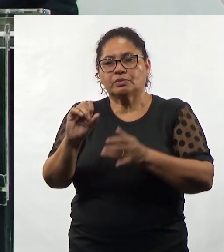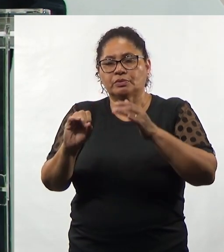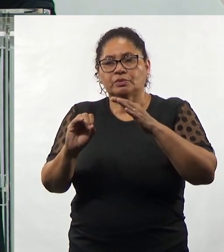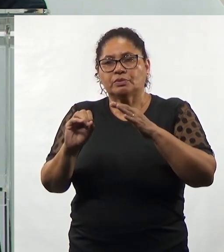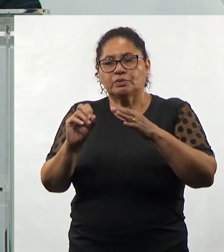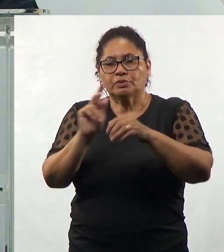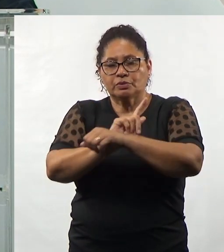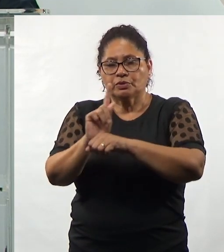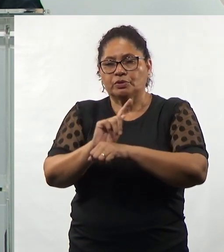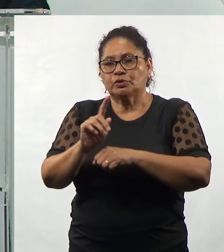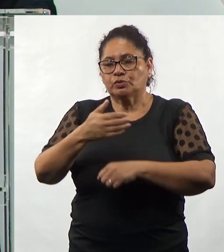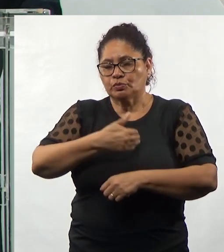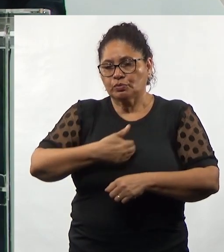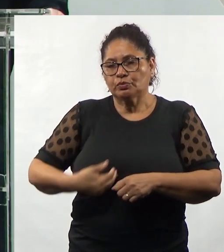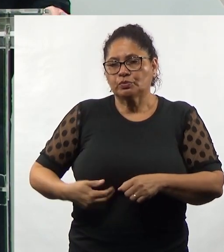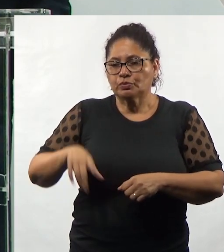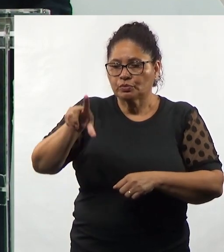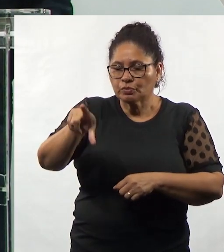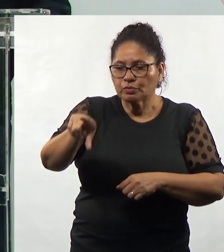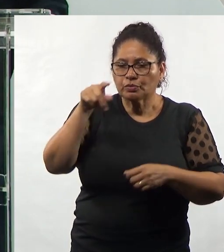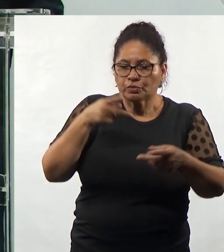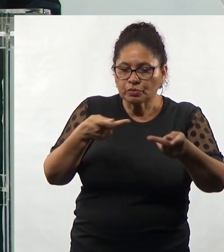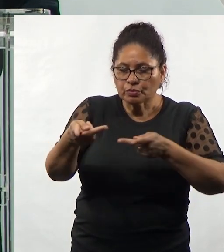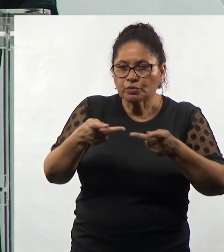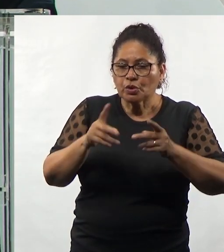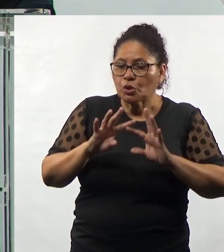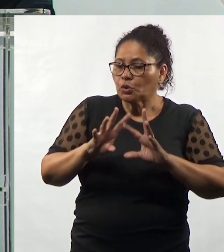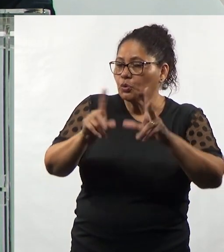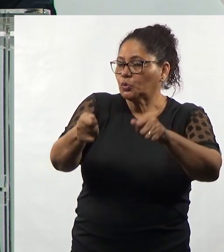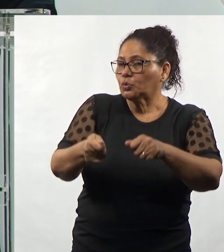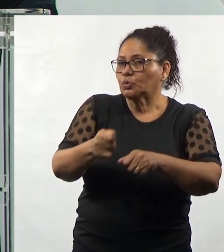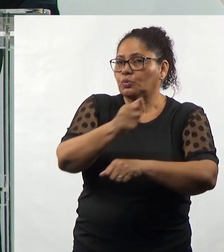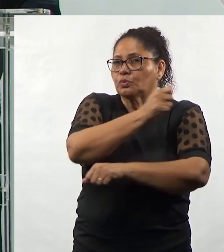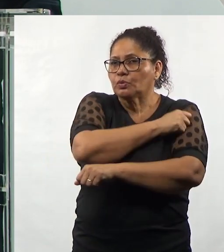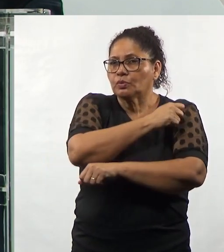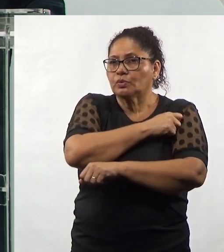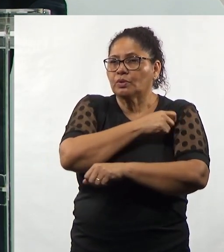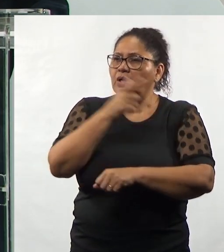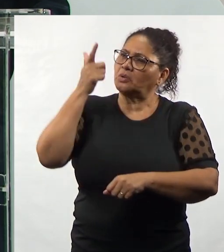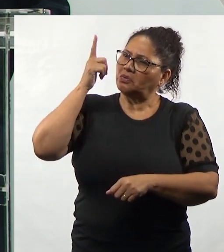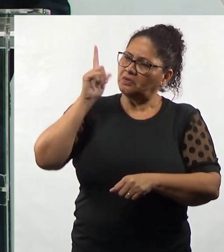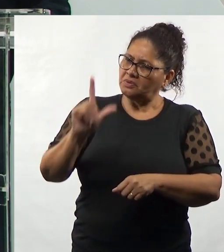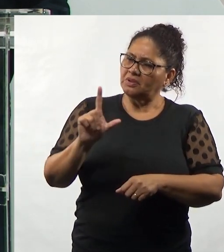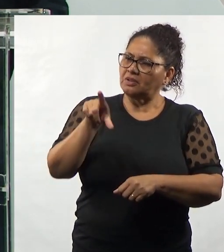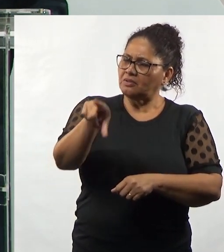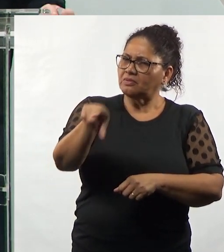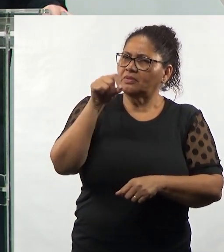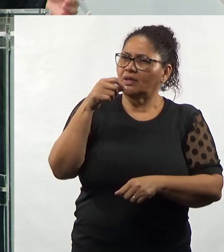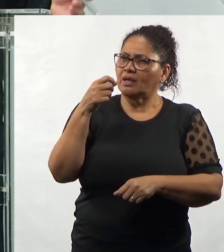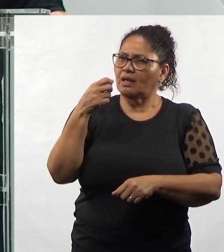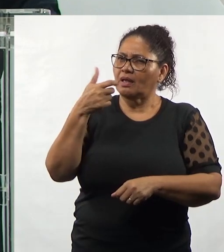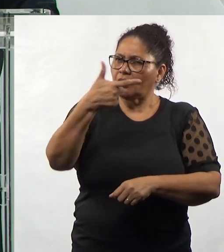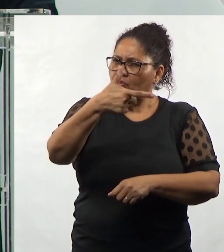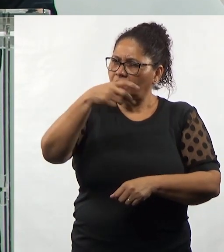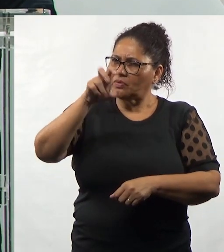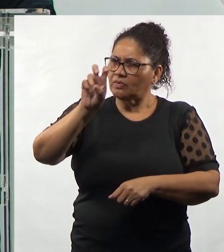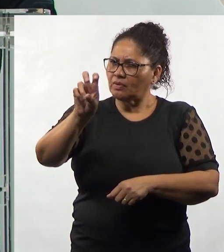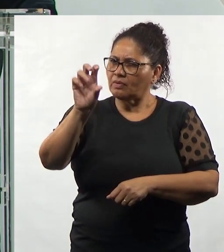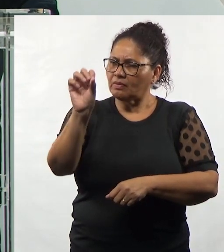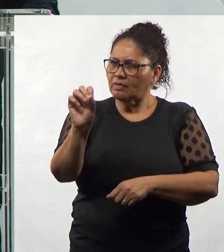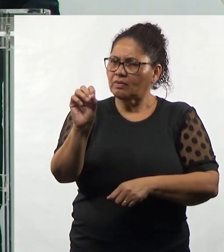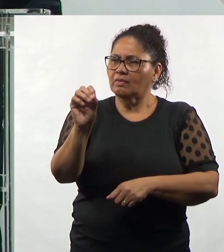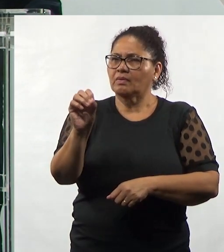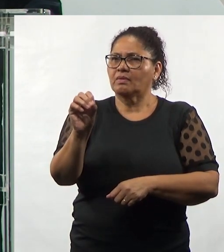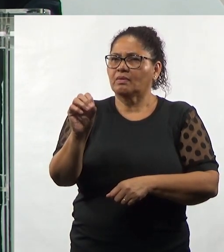Instituições Públicas, se a gente tivesse que selecionar projetos de todos os alunos, será que a gente conseguiria selecionar